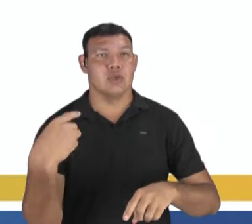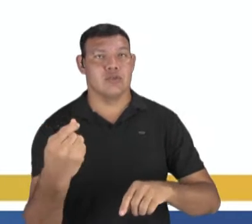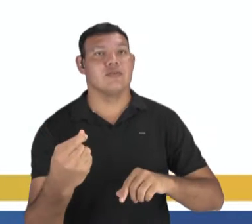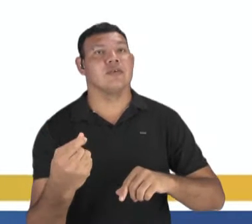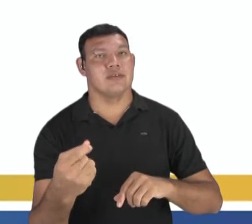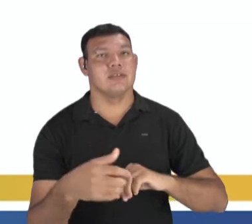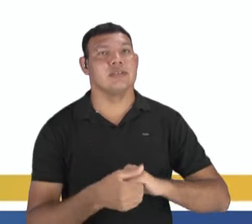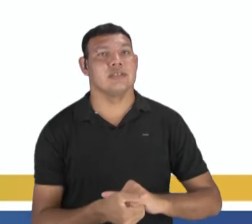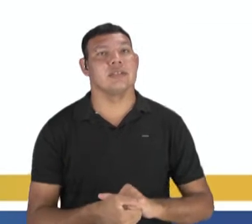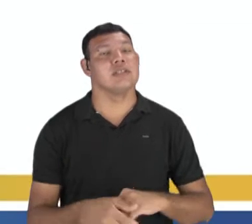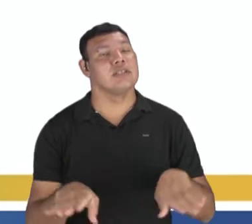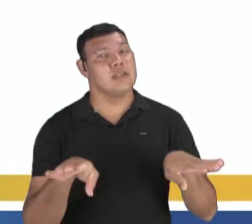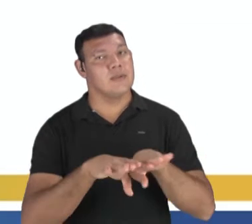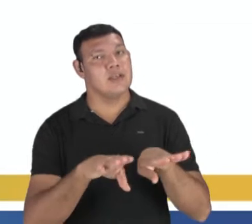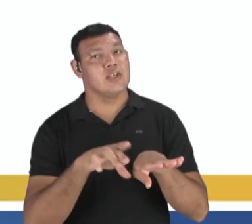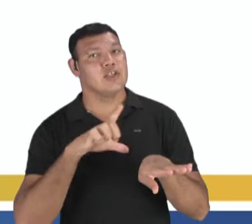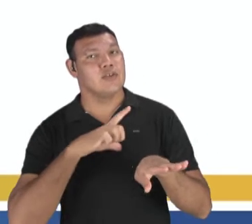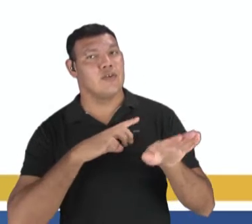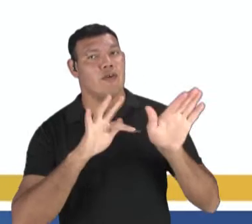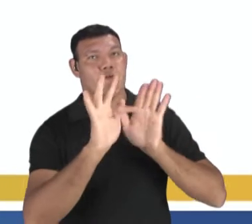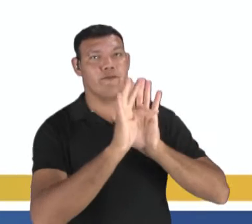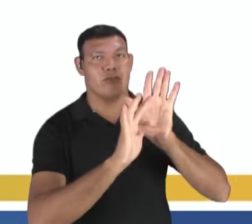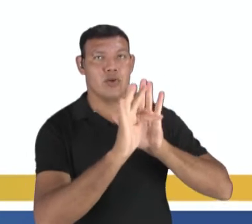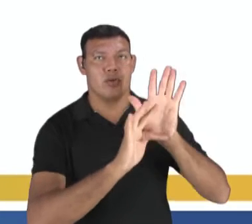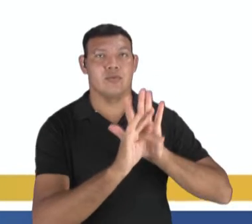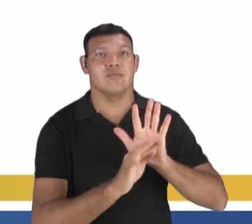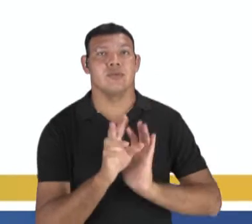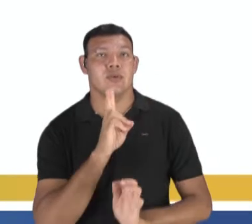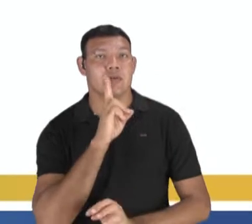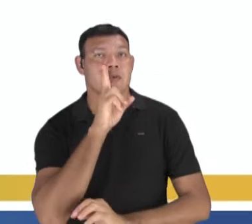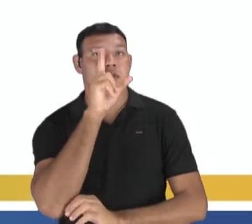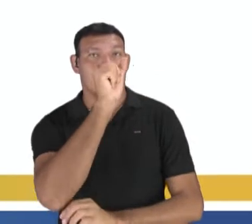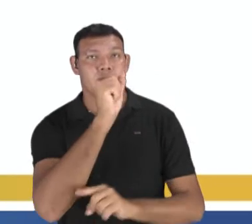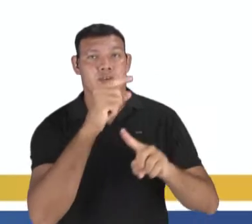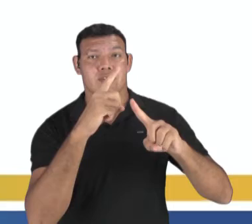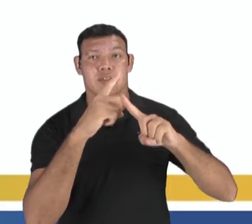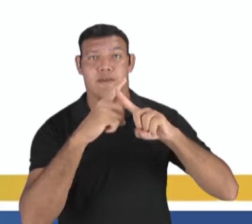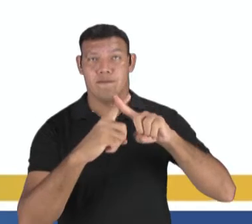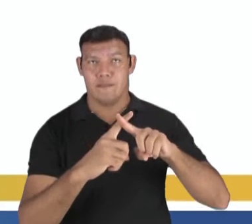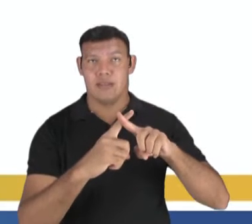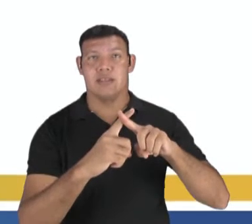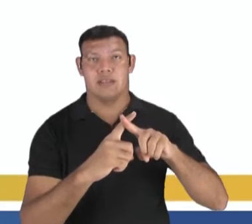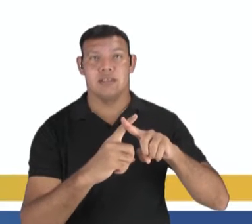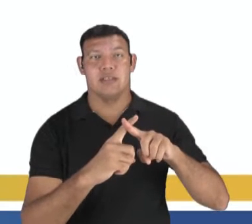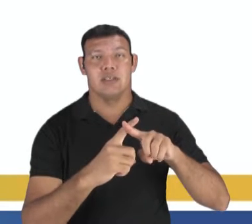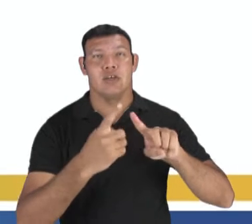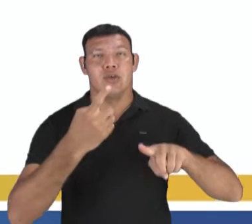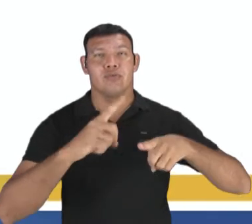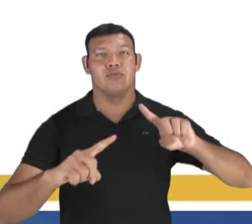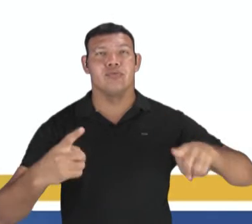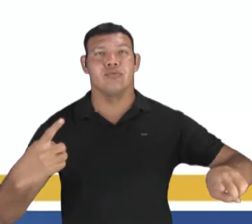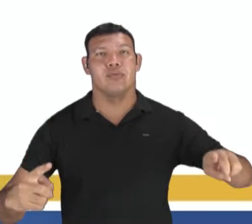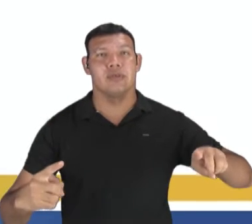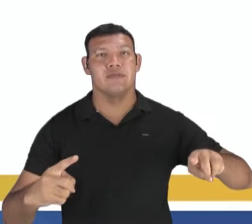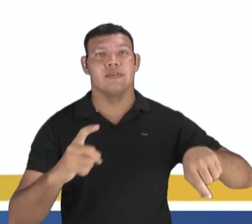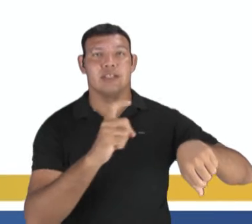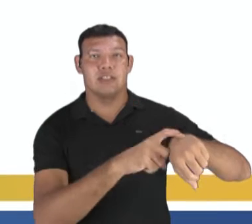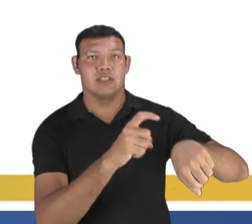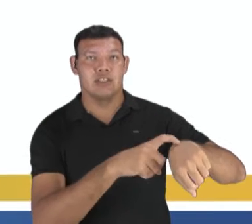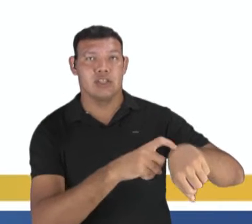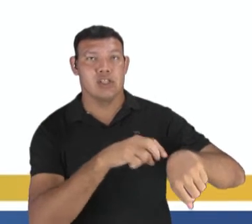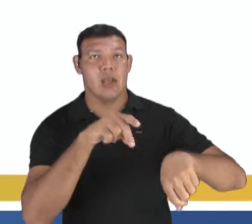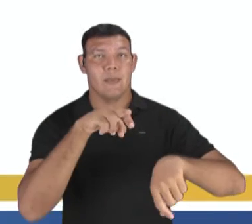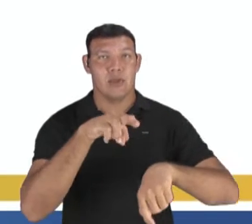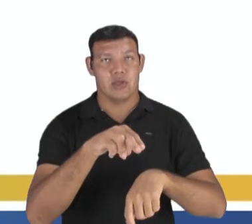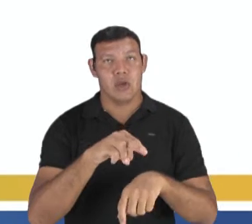ó, o que é que eu posso fazer aqui, ó? Eu posso aplicar um distributivo, ó. Aqui, ó, massa, ó, o chuveirinho que você aprendeu,